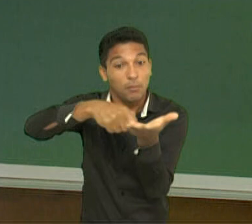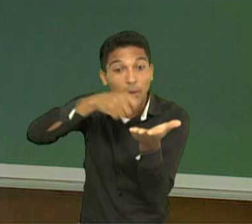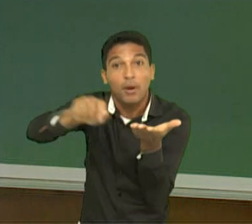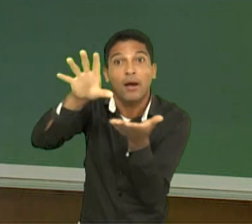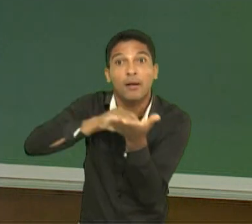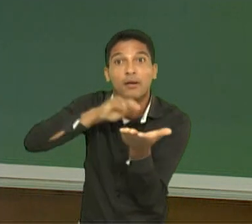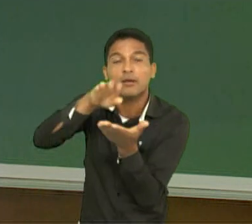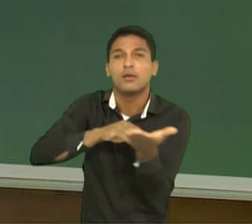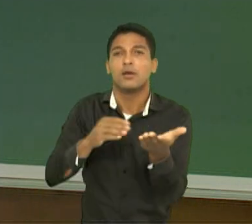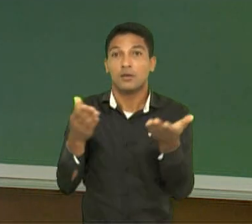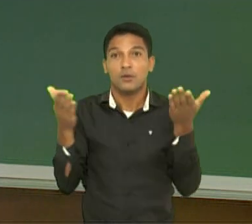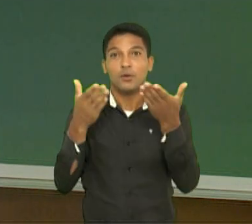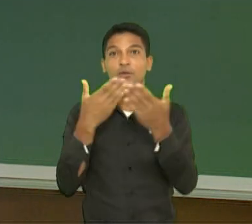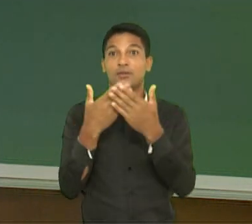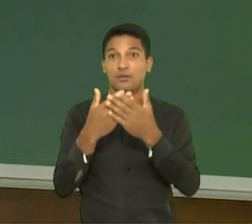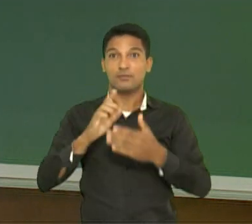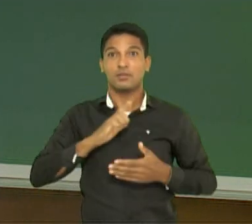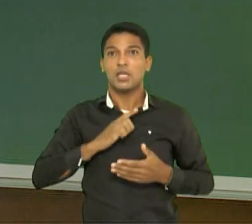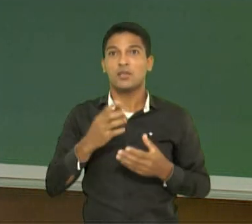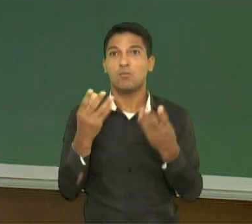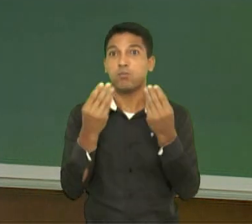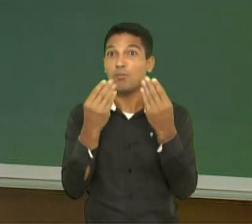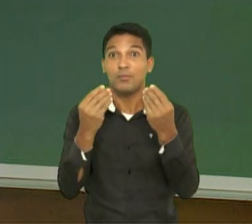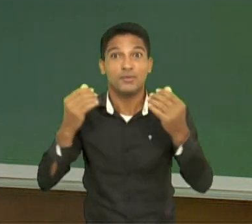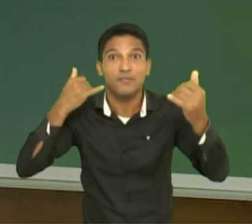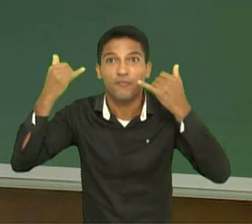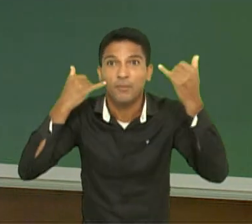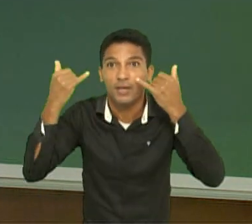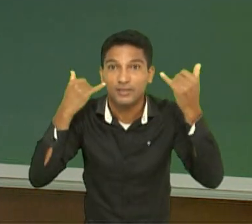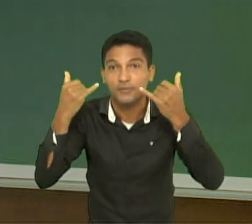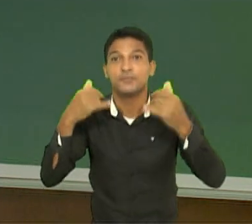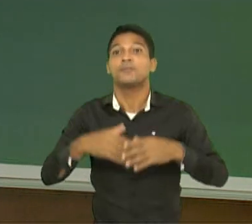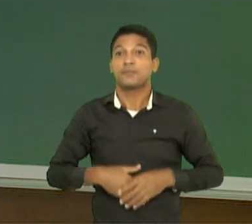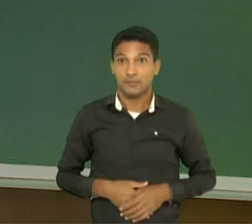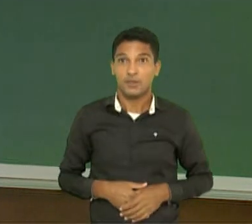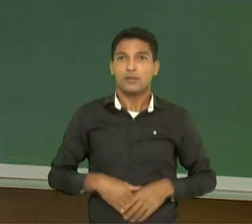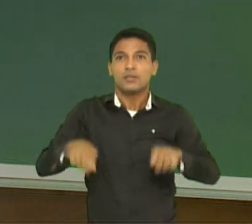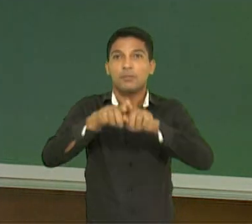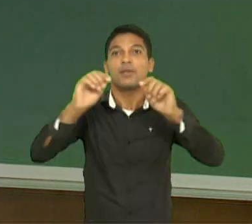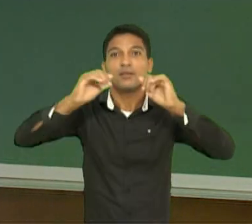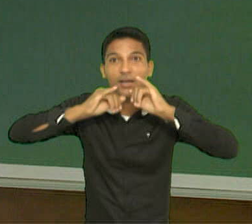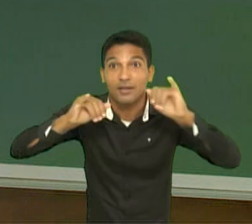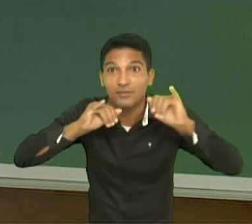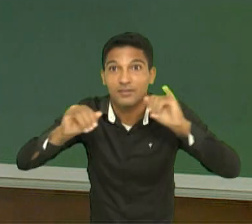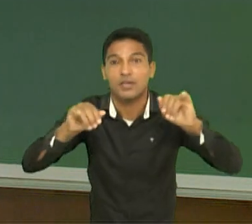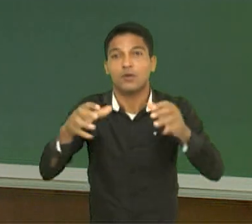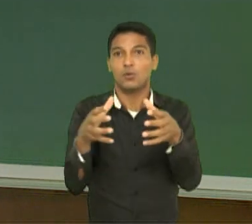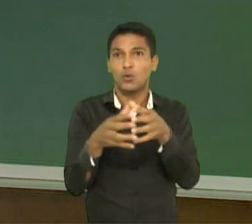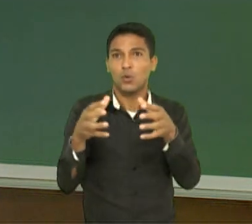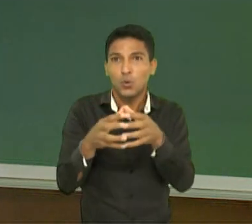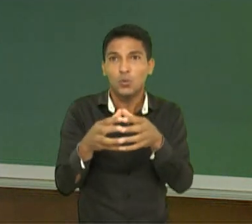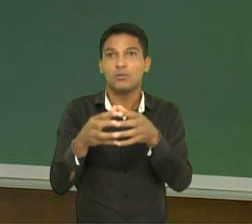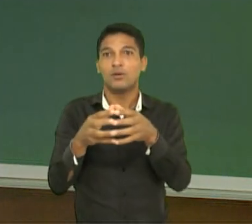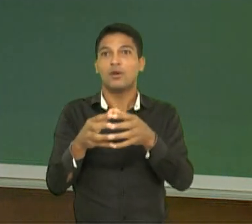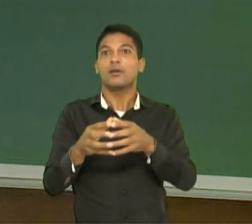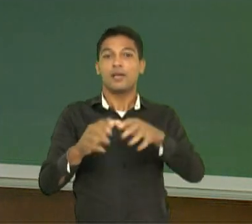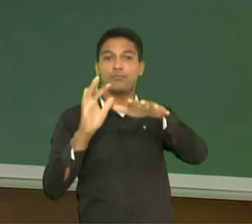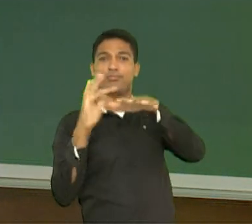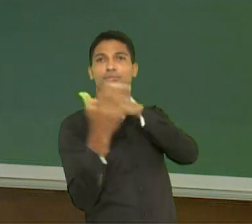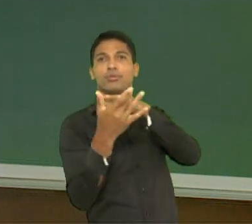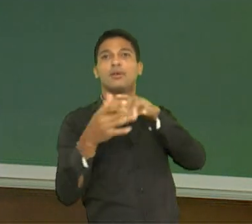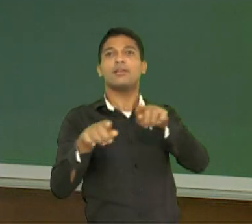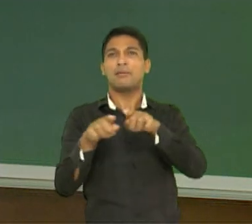informação na aula de hoje. Vou te dar esse tempinho para separar e para avisar todo mundo nas redes sociais, no grupo da sala, que a